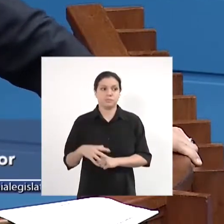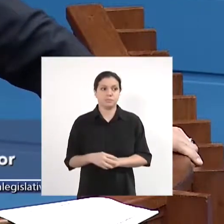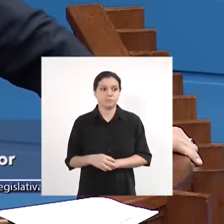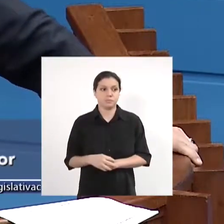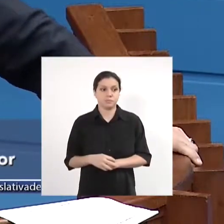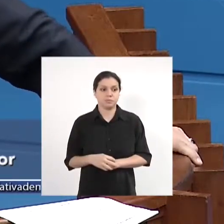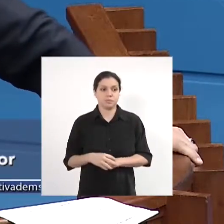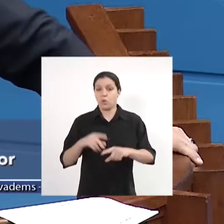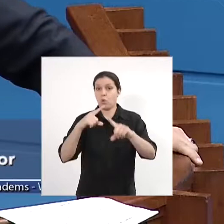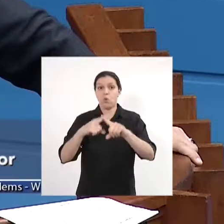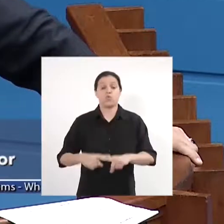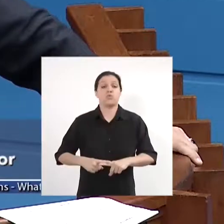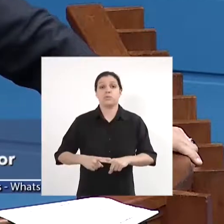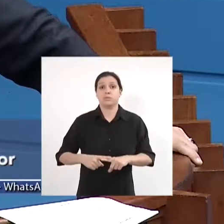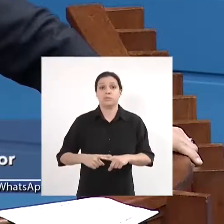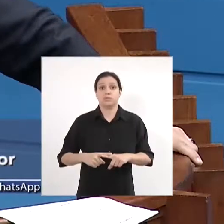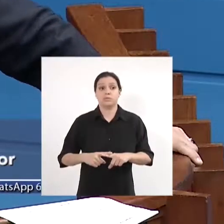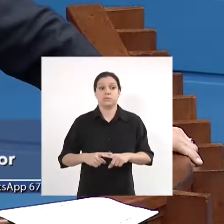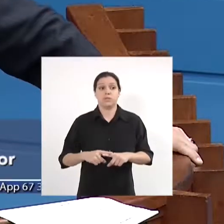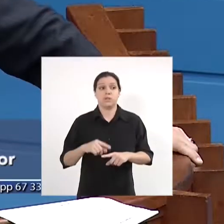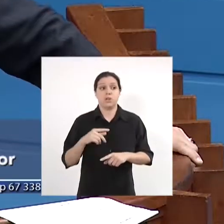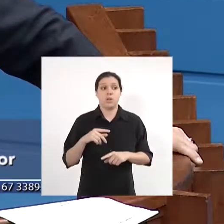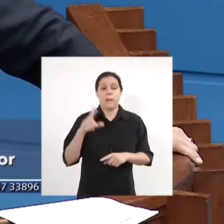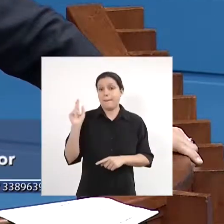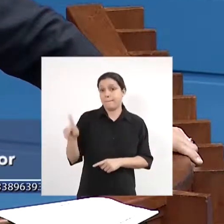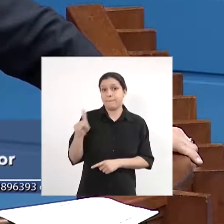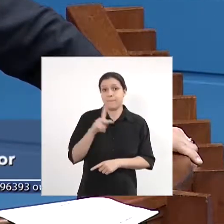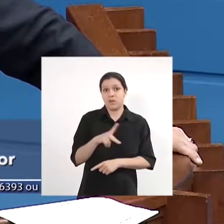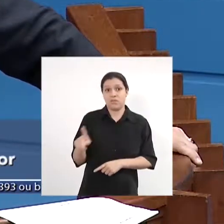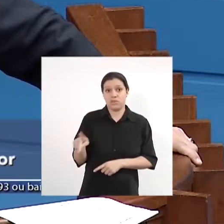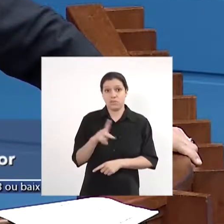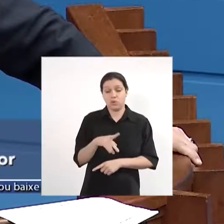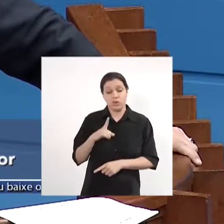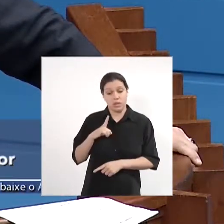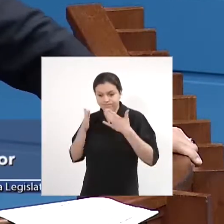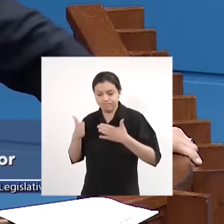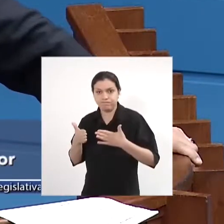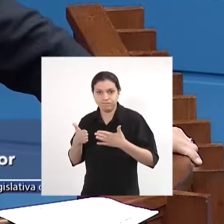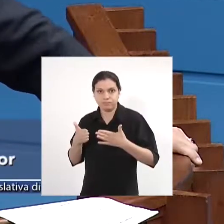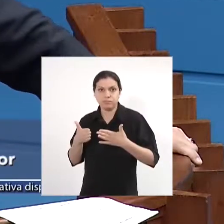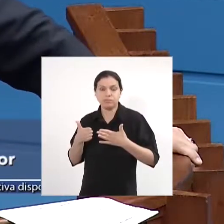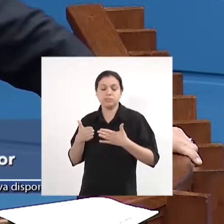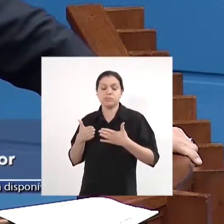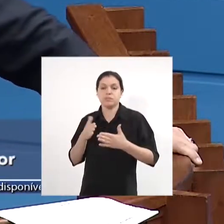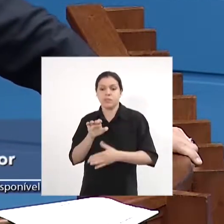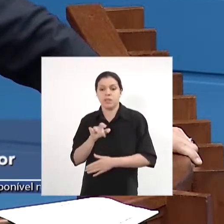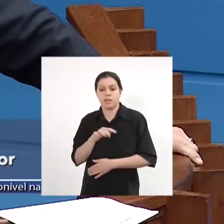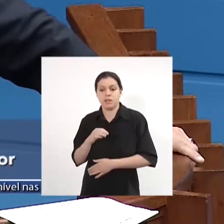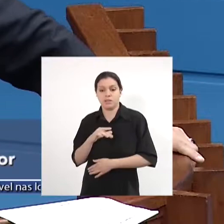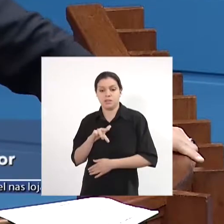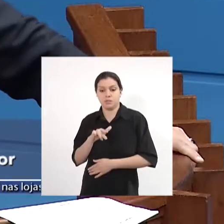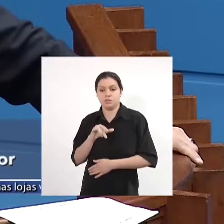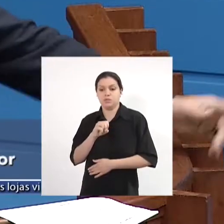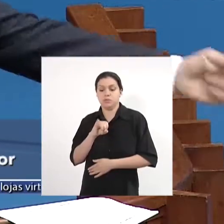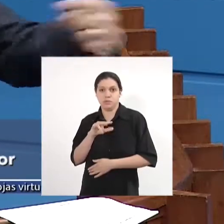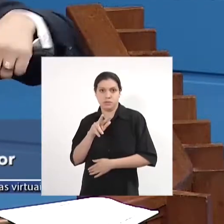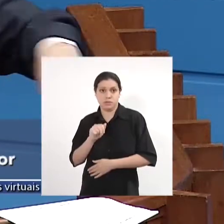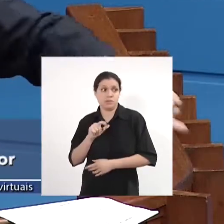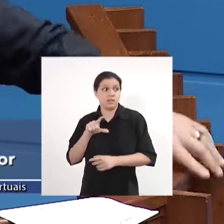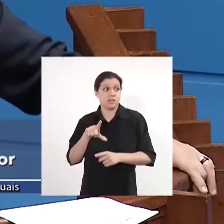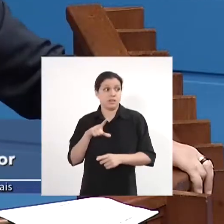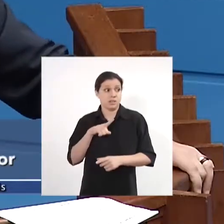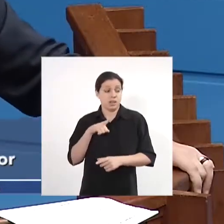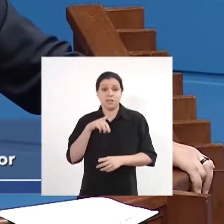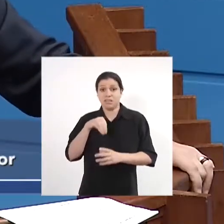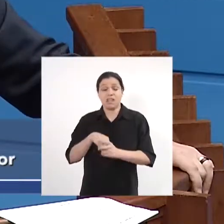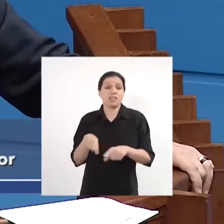tem dedicação exclusiva dentro da Universidade Federal. E a administração de recursos voltados